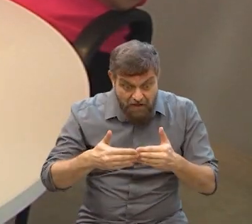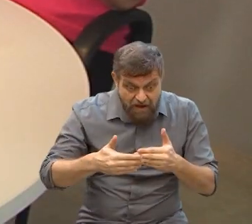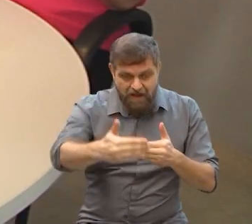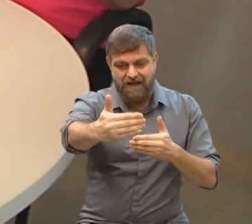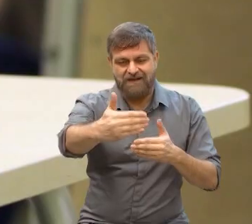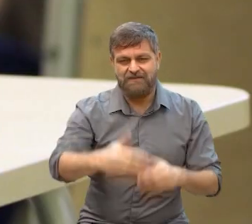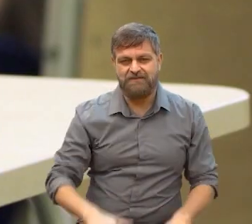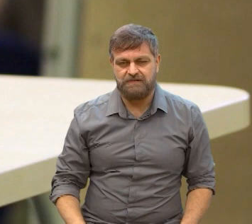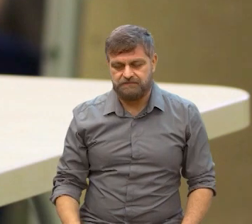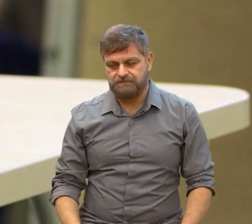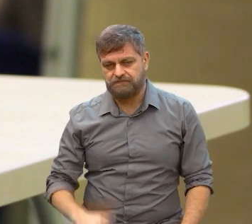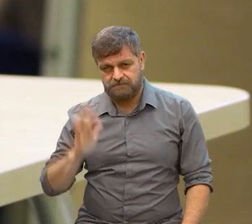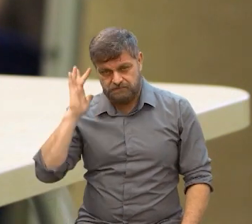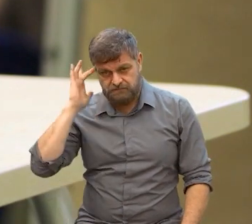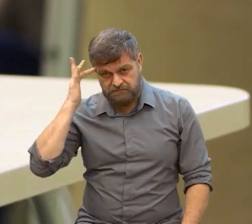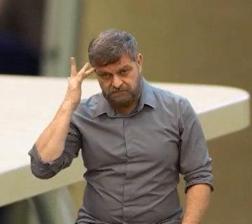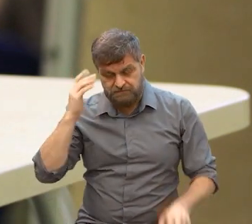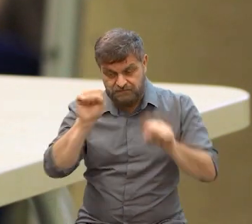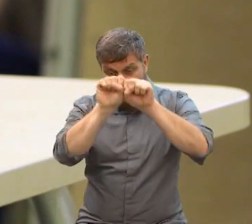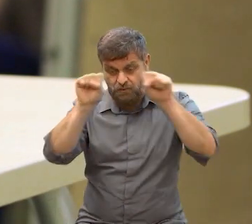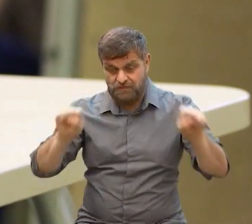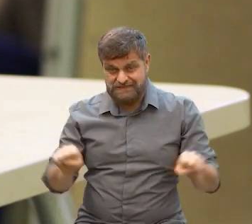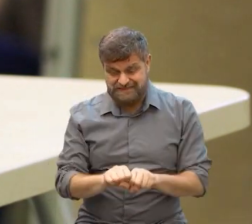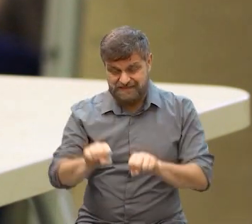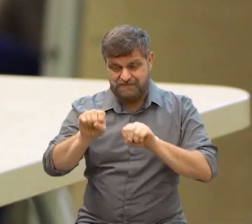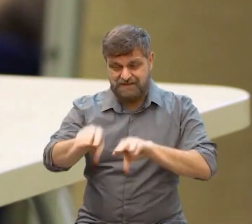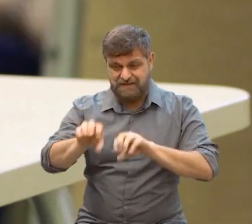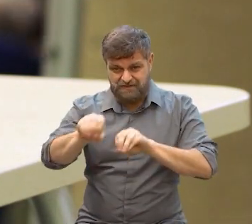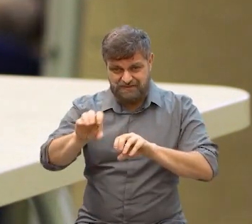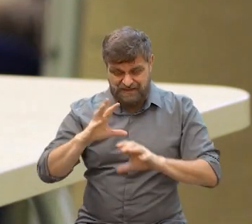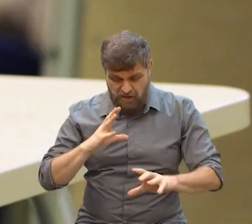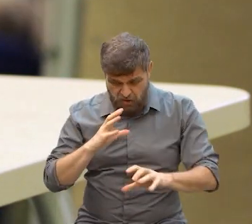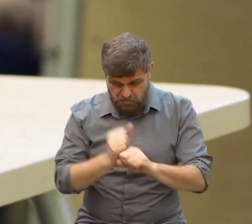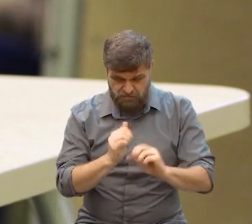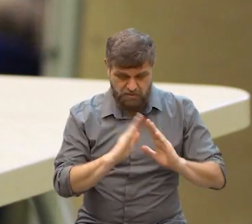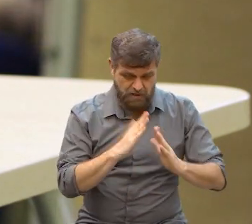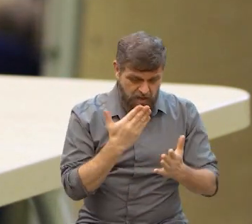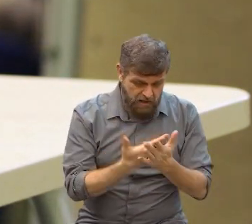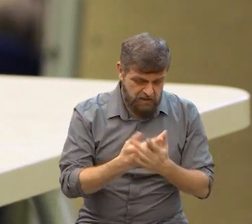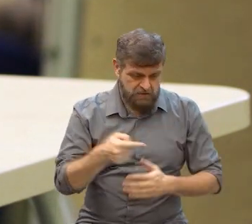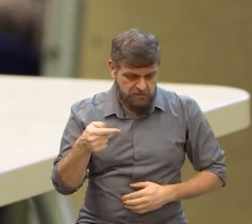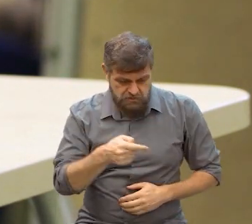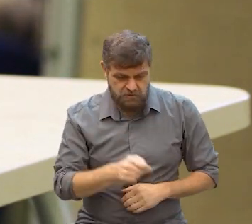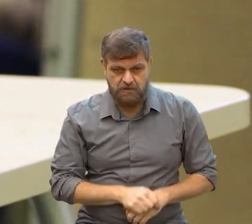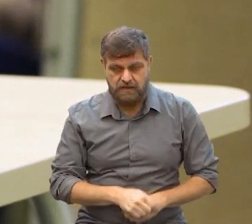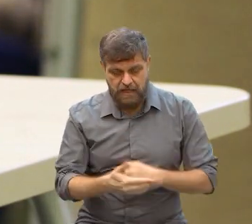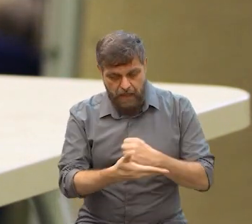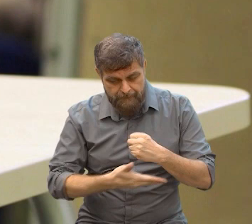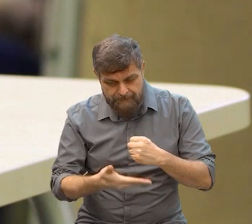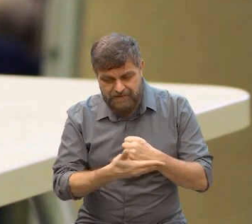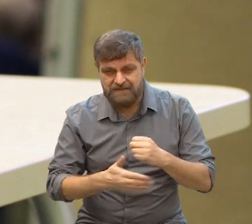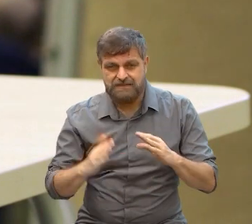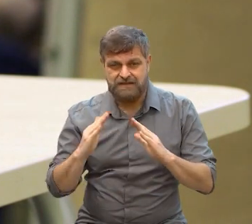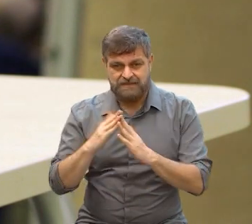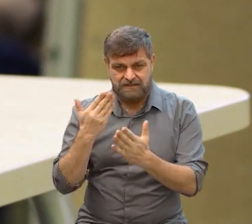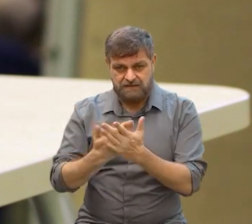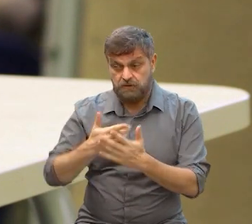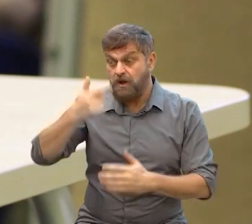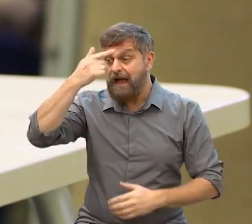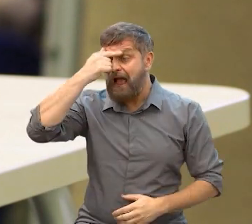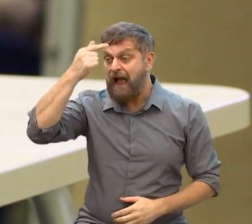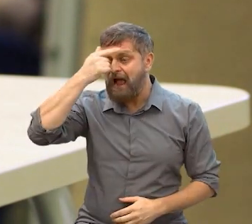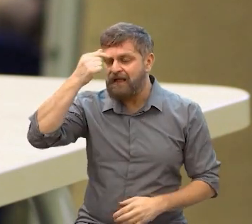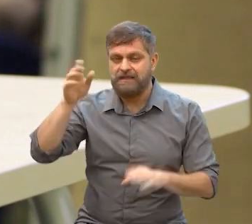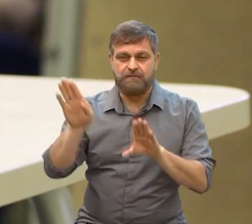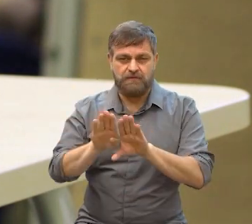um desafio, acho que do sistema educacional como um todo, acho que tanto na escola, na educação básica, como na educação